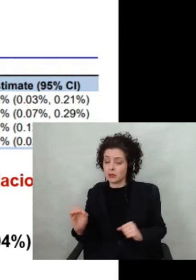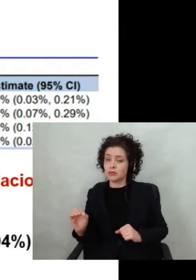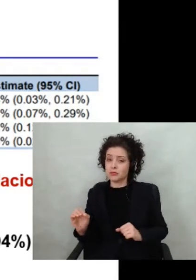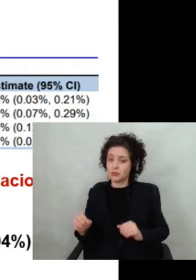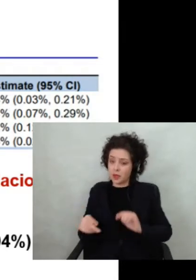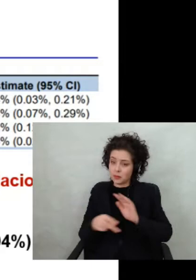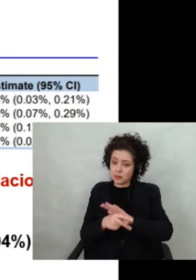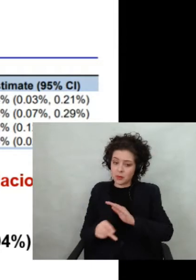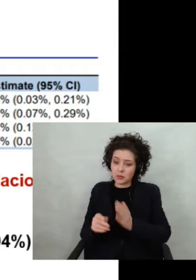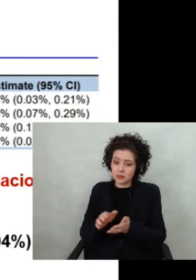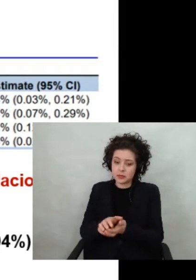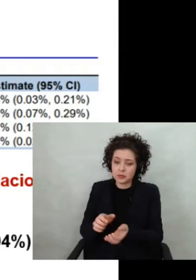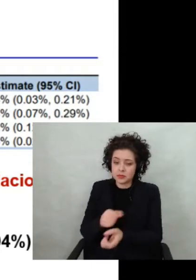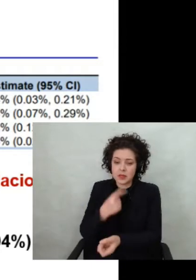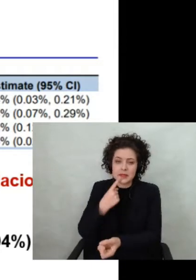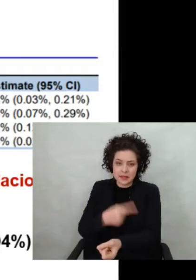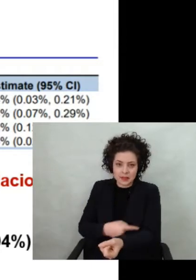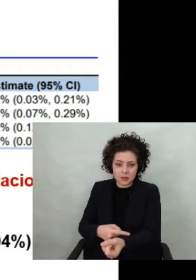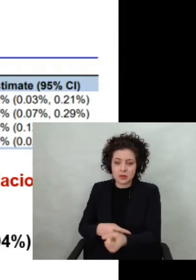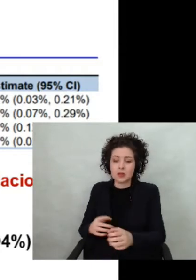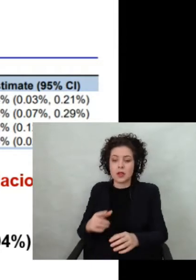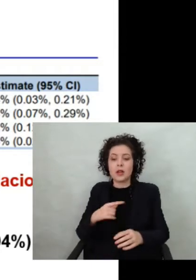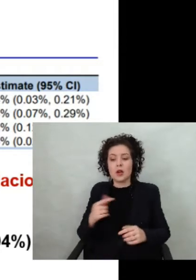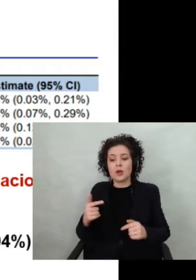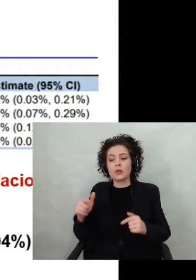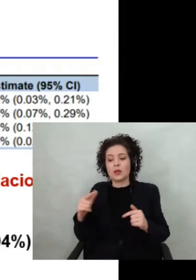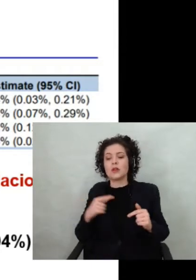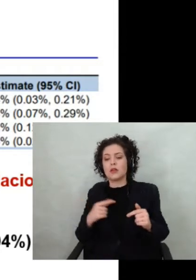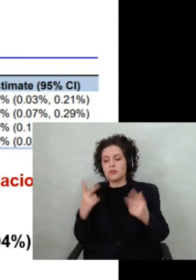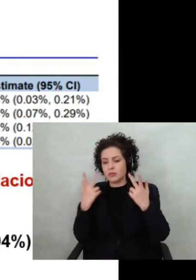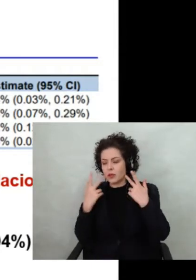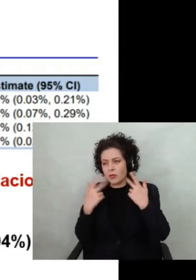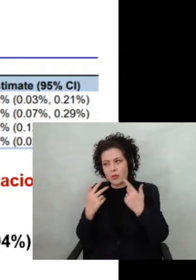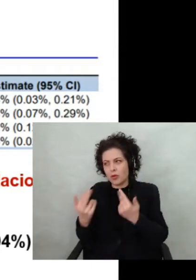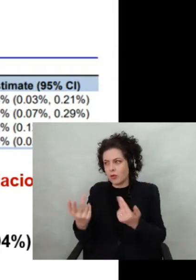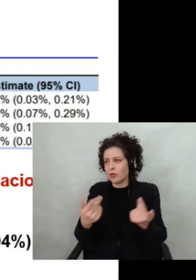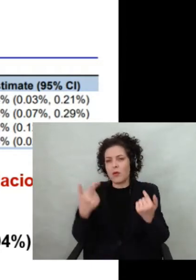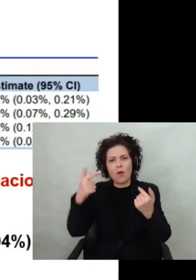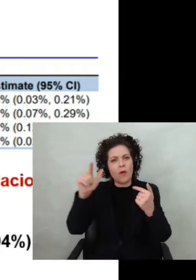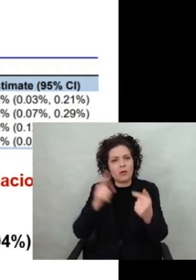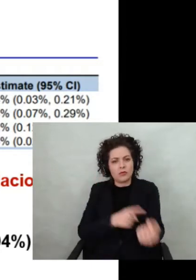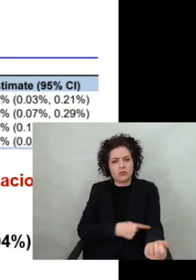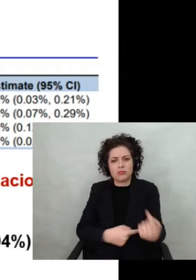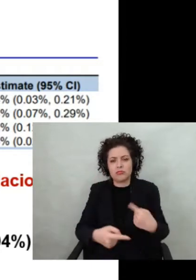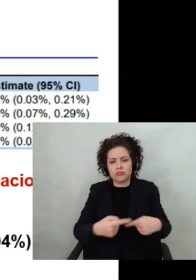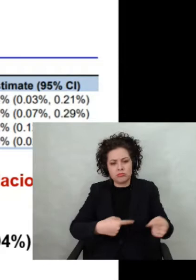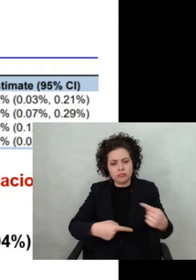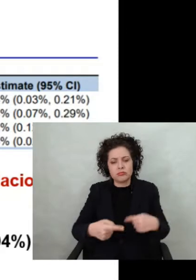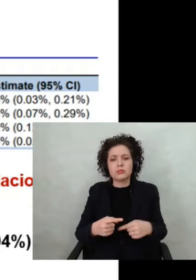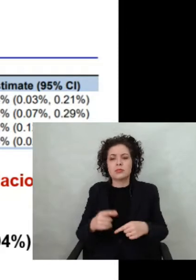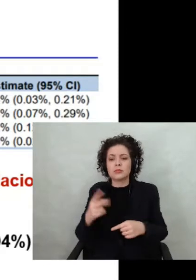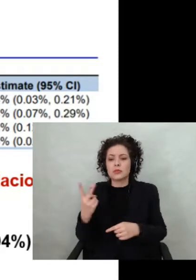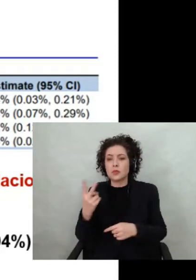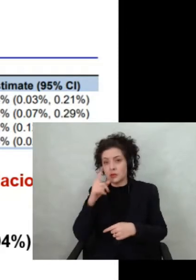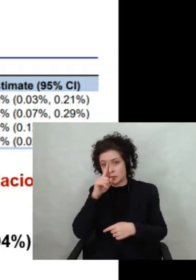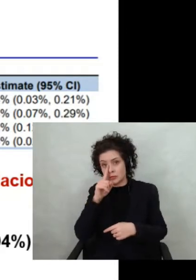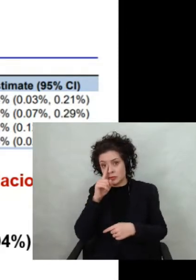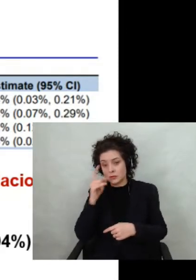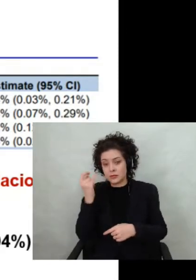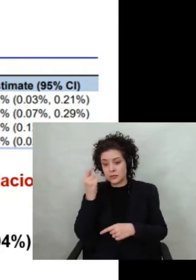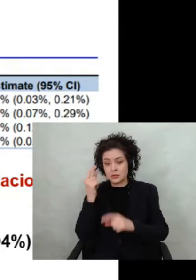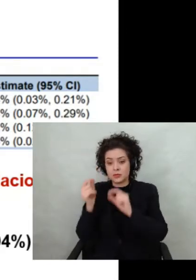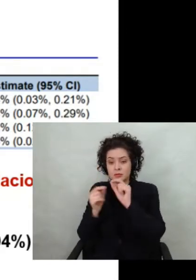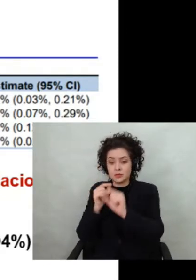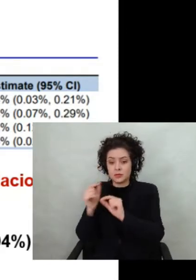riscos, existem riscos transfusionais, como qualquer transfusão. 2 riscos importantes são a sobrecarga